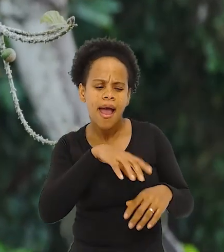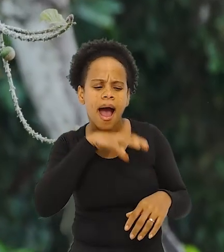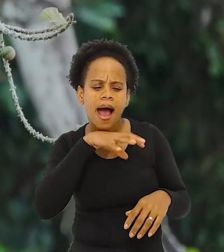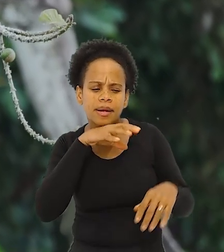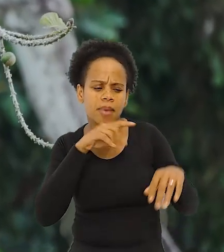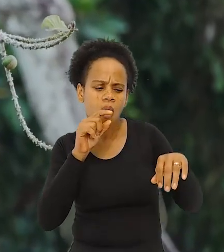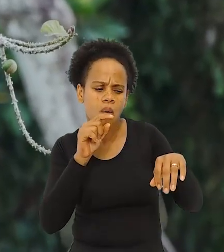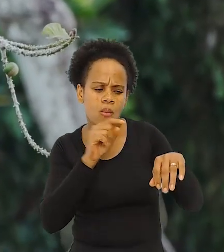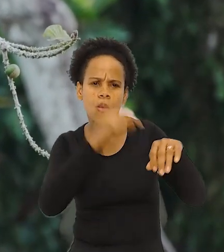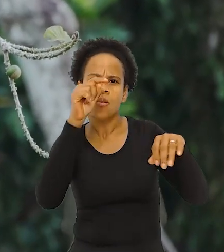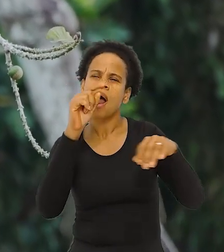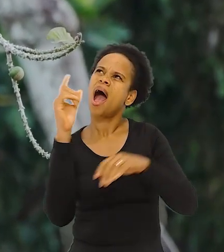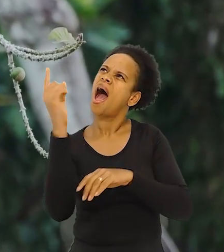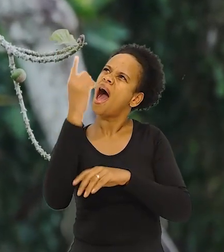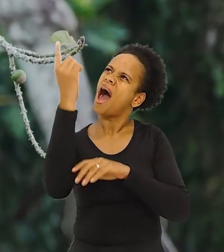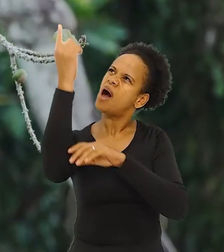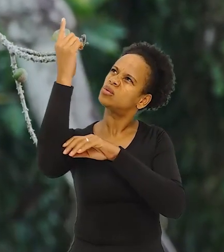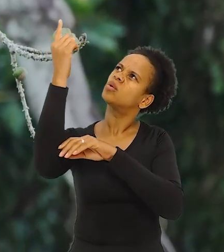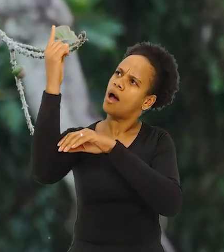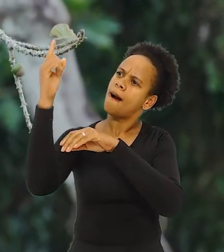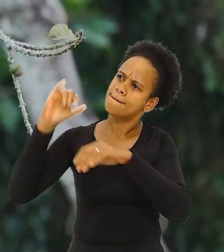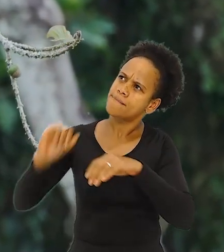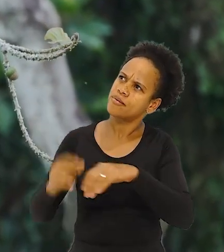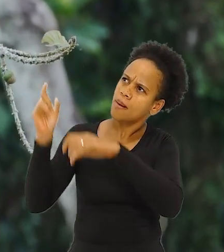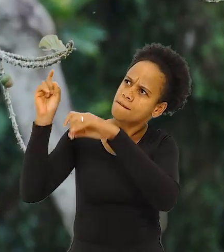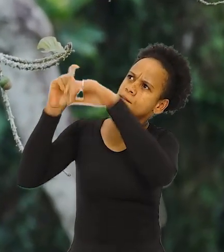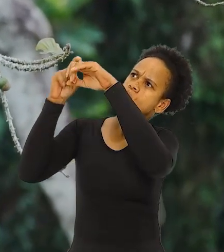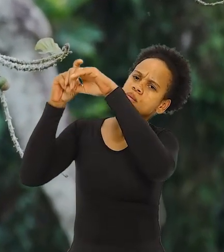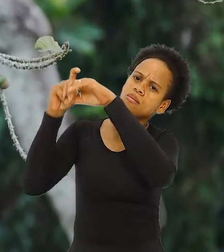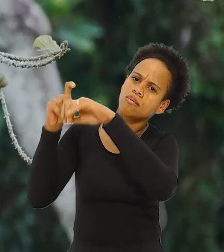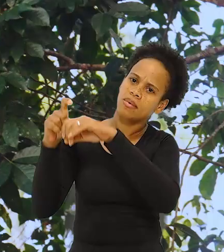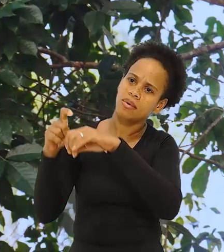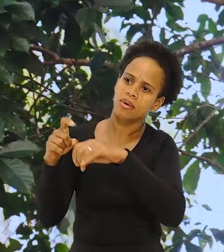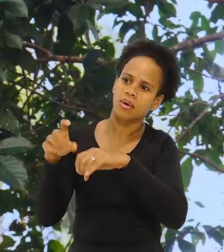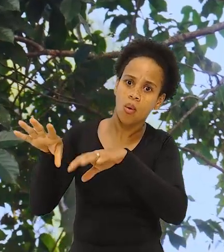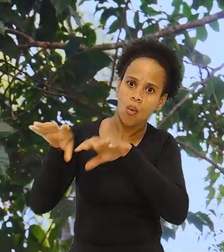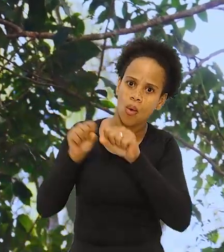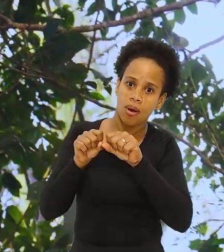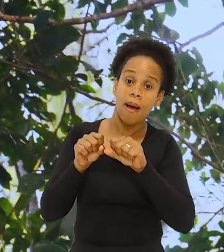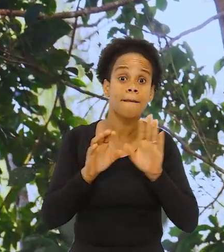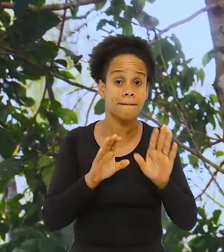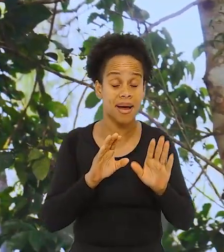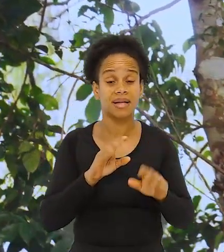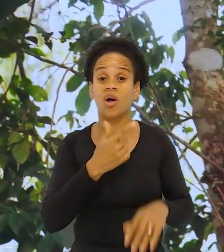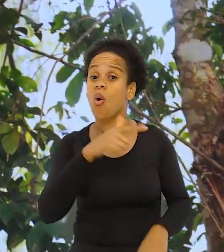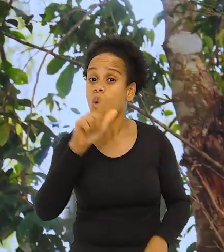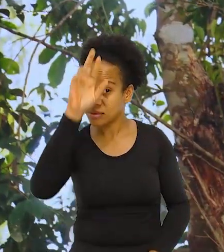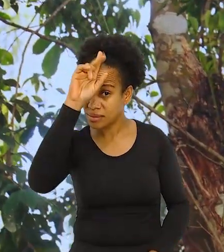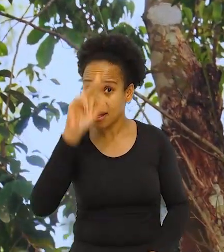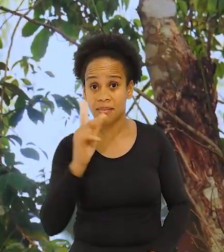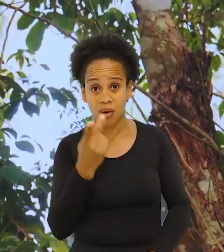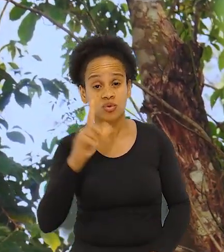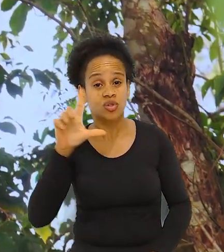estão nos níveis mais elevados, no alto das copas das árvores, as hemagogos leucocelenos